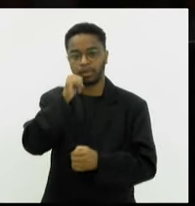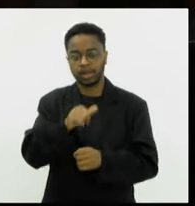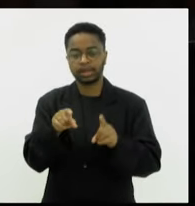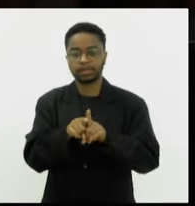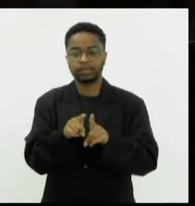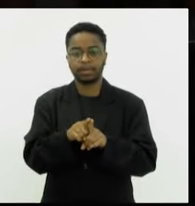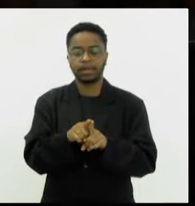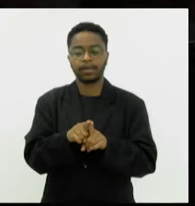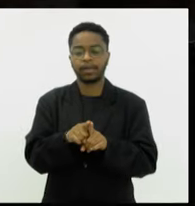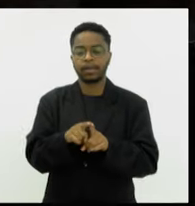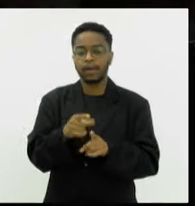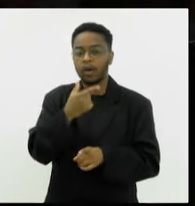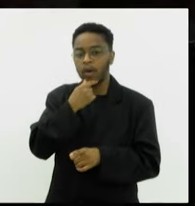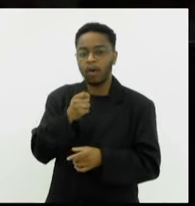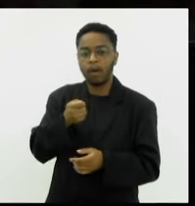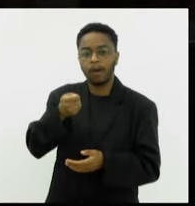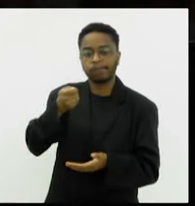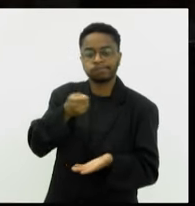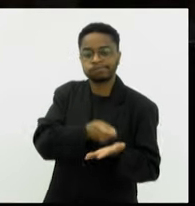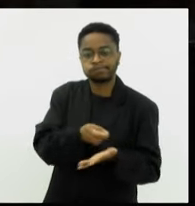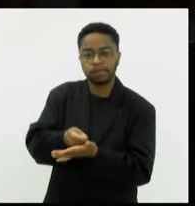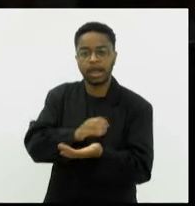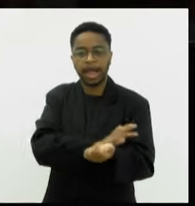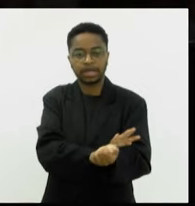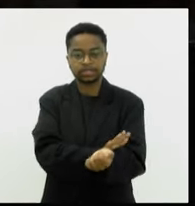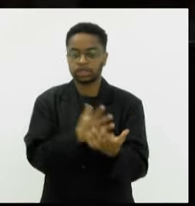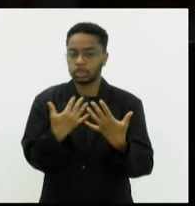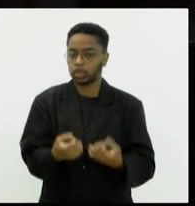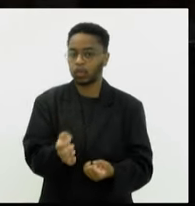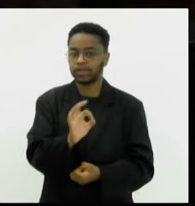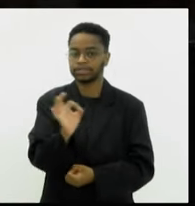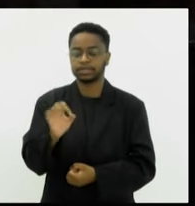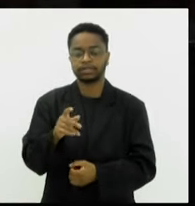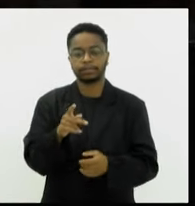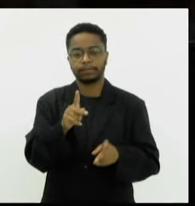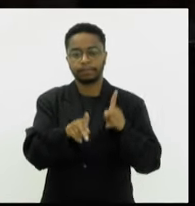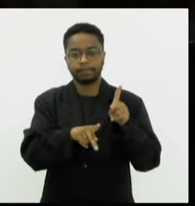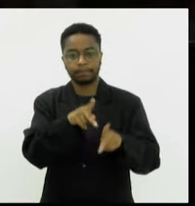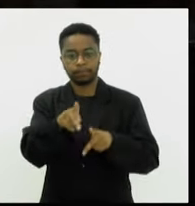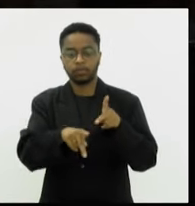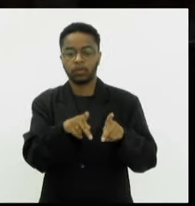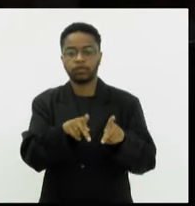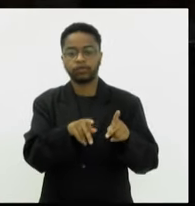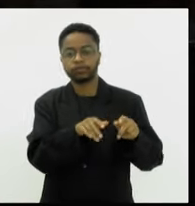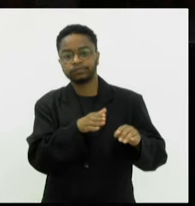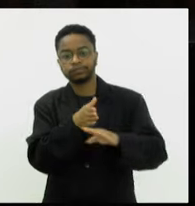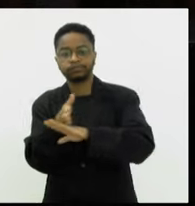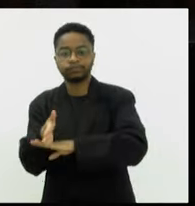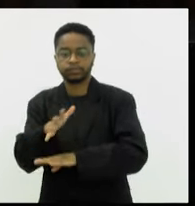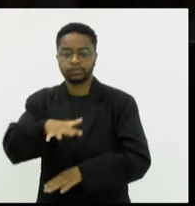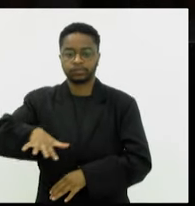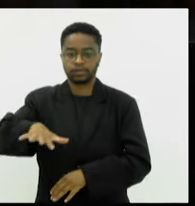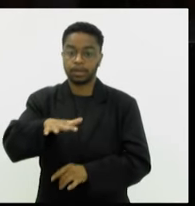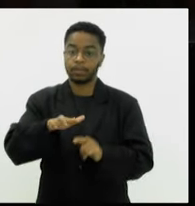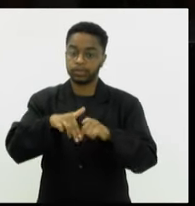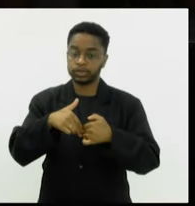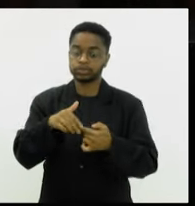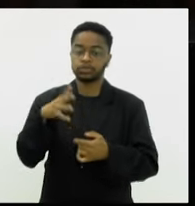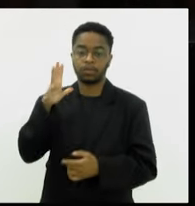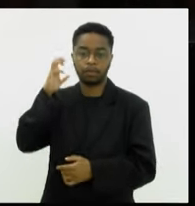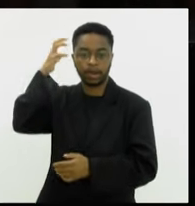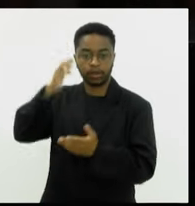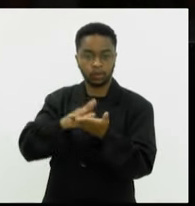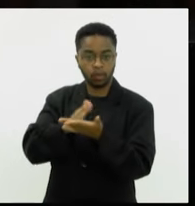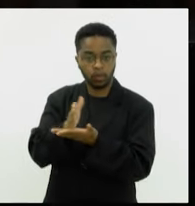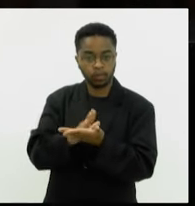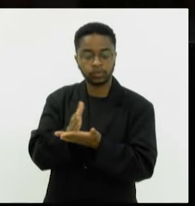patriarcal, racista, que não tolera pessoas que vêm do povo dentro dessas casas. E é por isso que Marielle incomodou tanto. E é